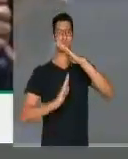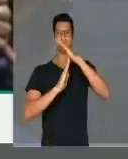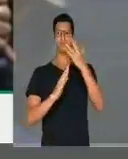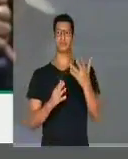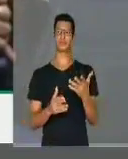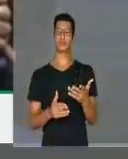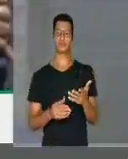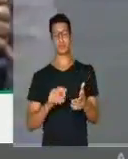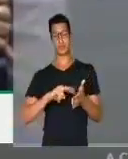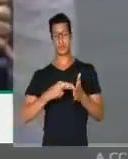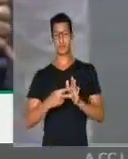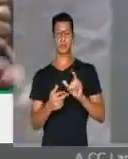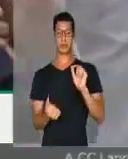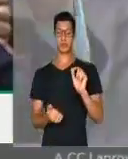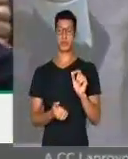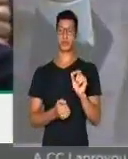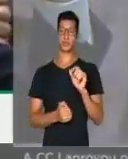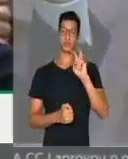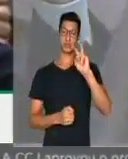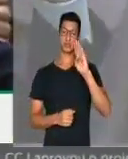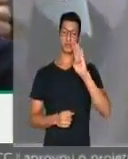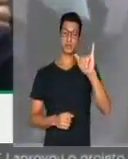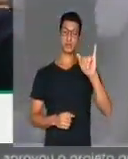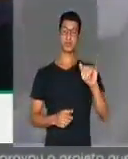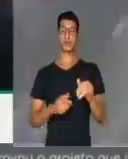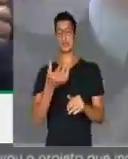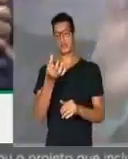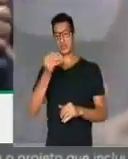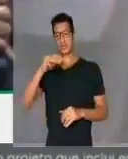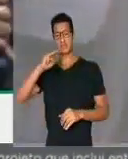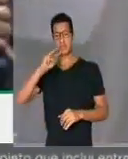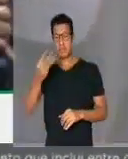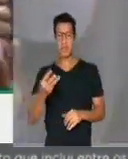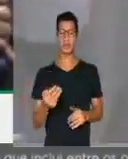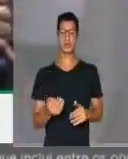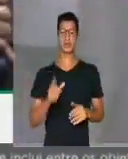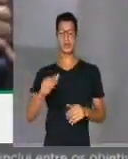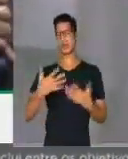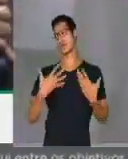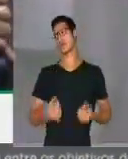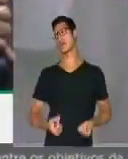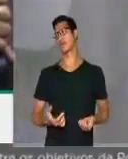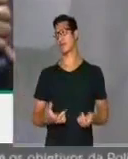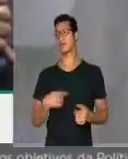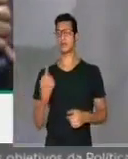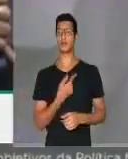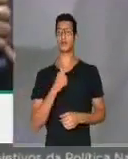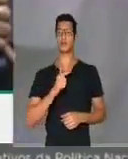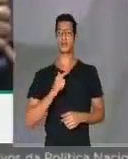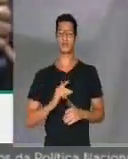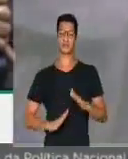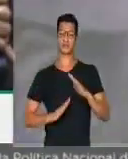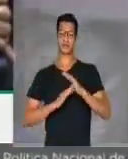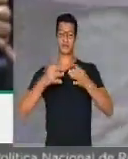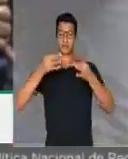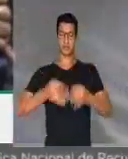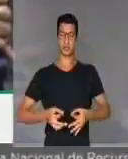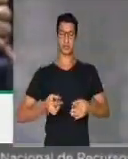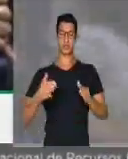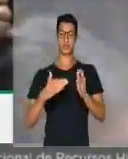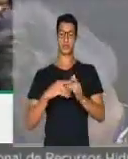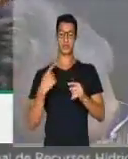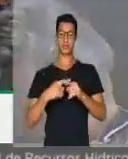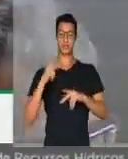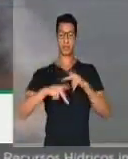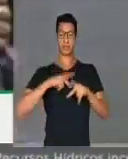estratosfera. Ou seja, 5 milhões, 6 milhões é inaceitável. Nós temos que ter um gasto razoável,